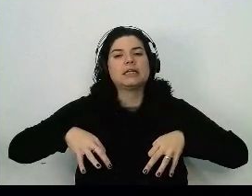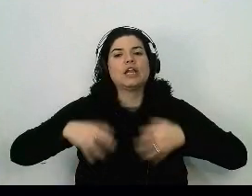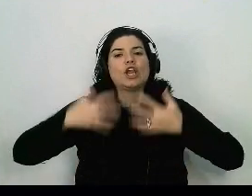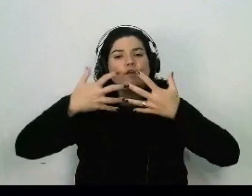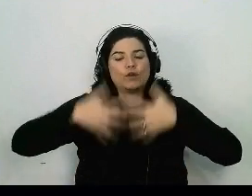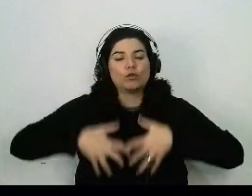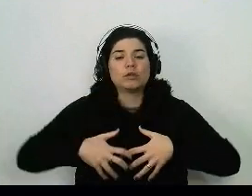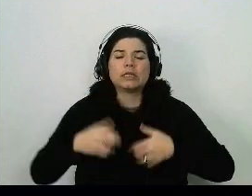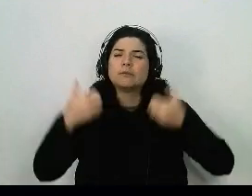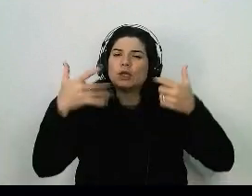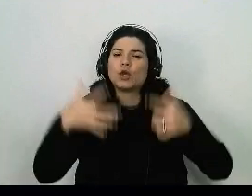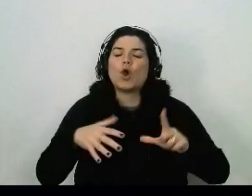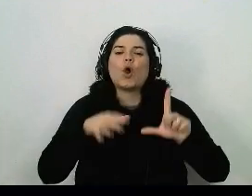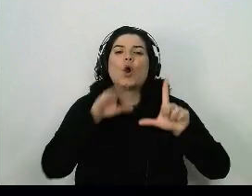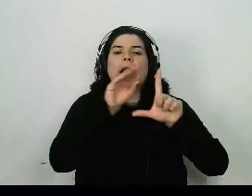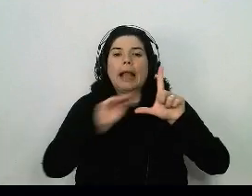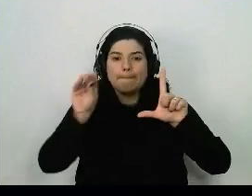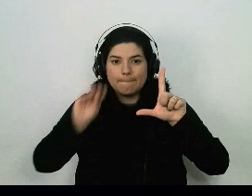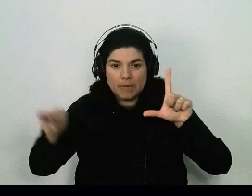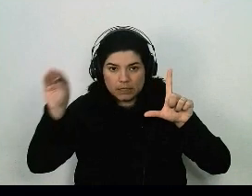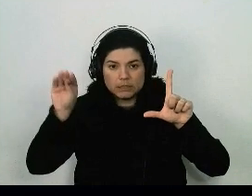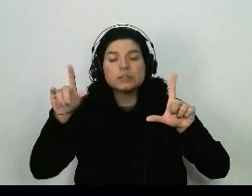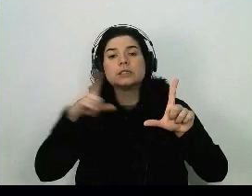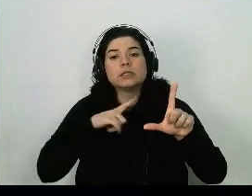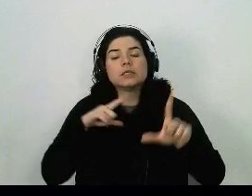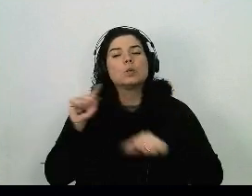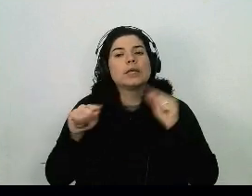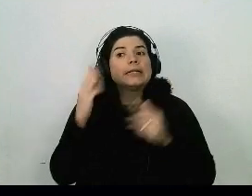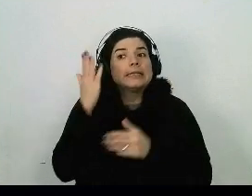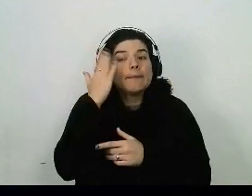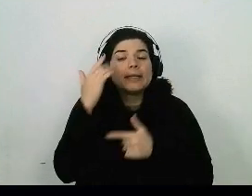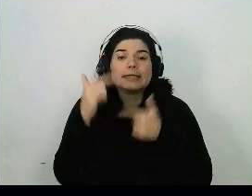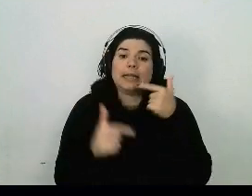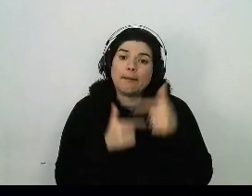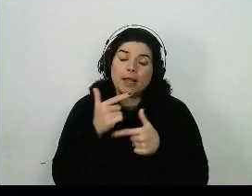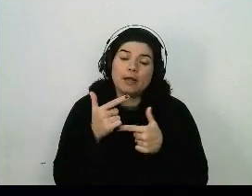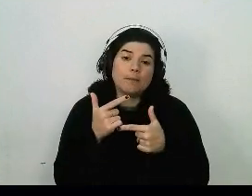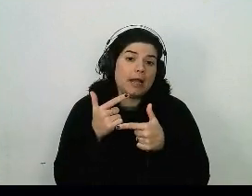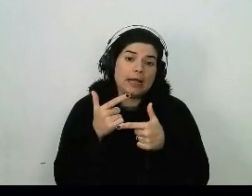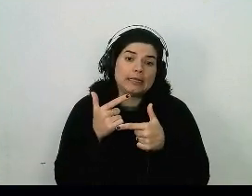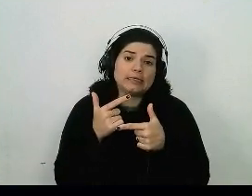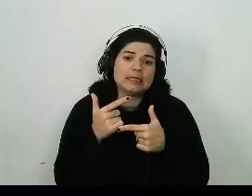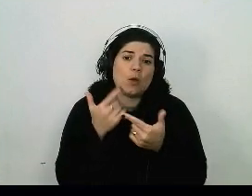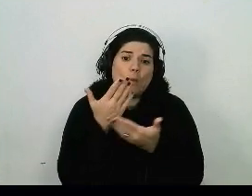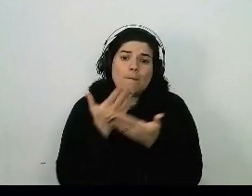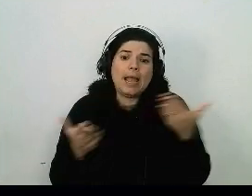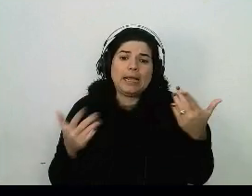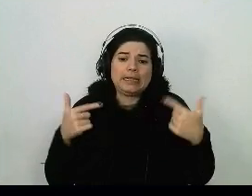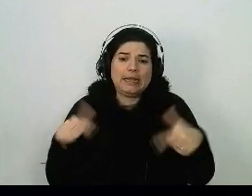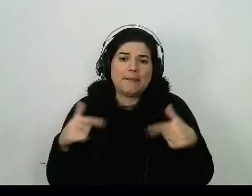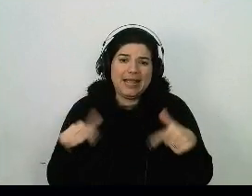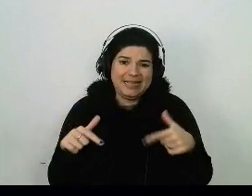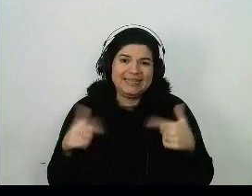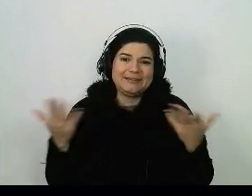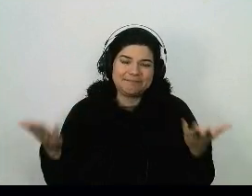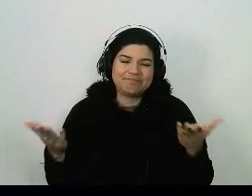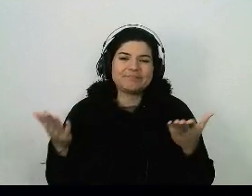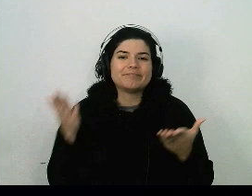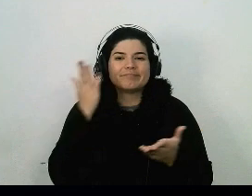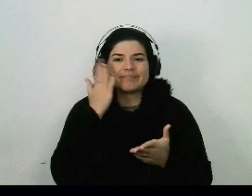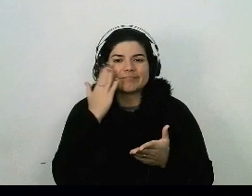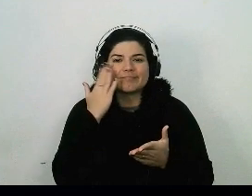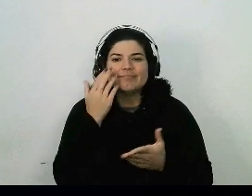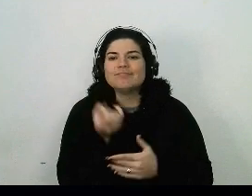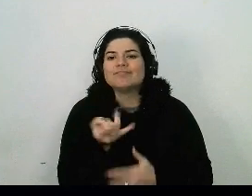mensurar o fluxo para que o trabalho Não se perca no meio do caminho então a gente precisa medir quantidade de handófises por exemplo